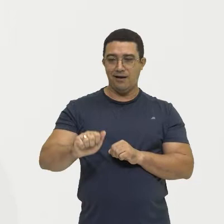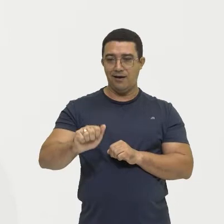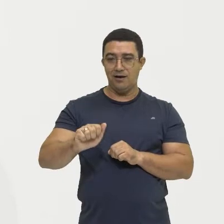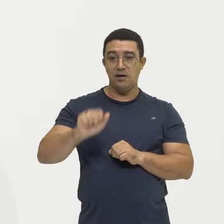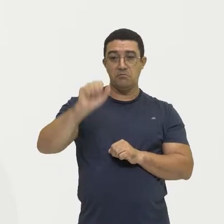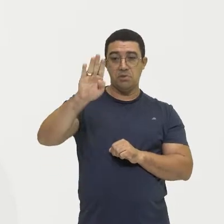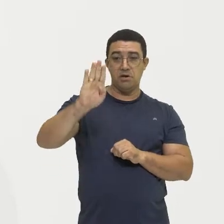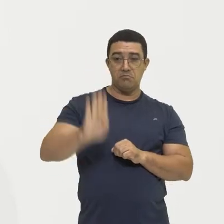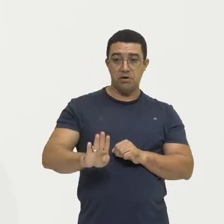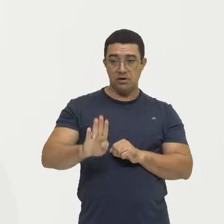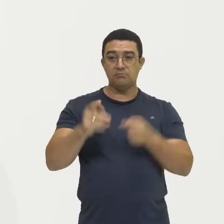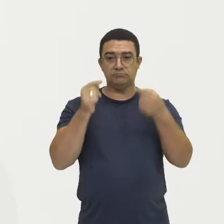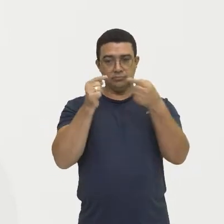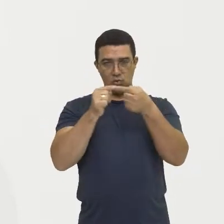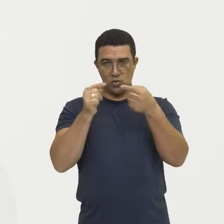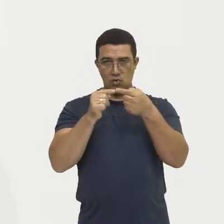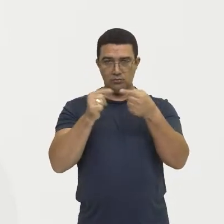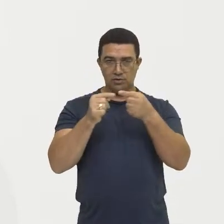completamente,